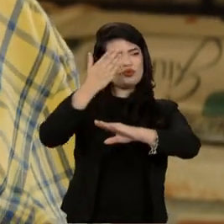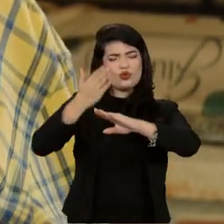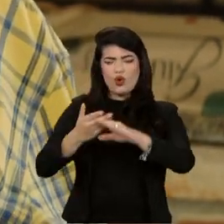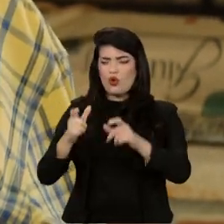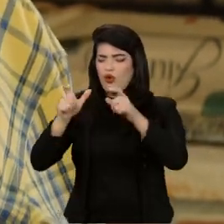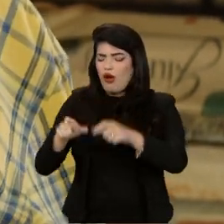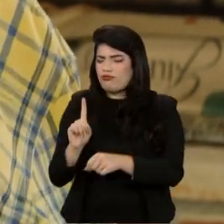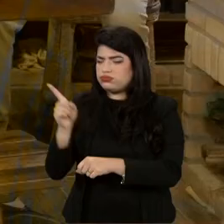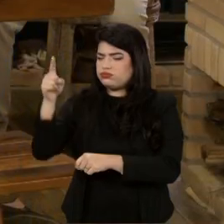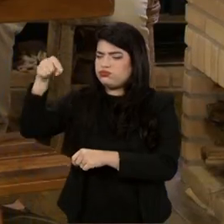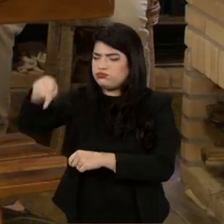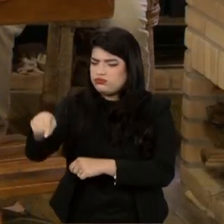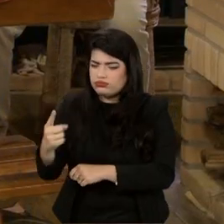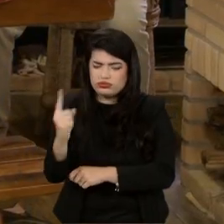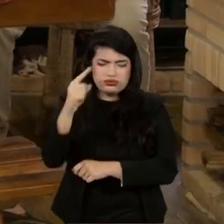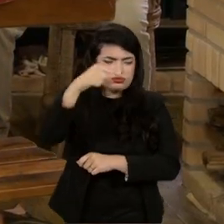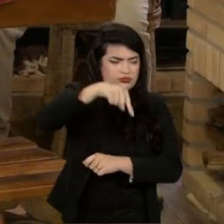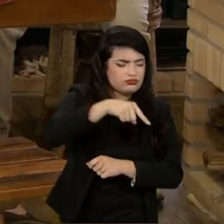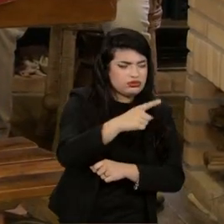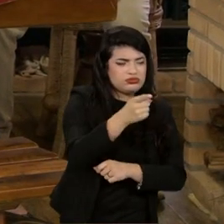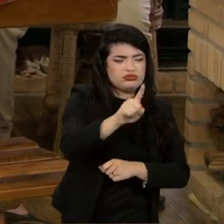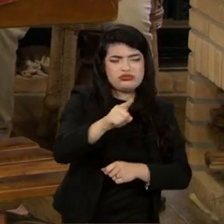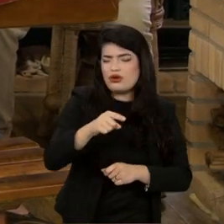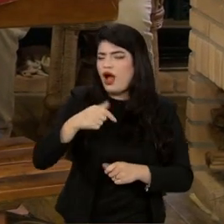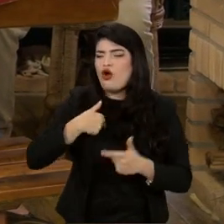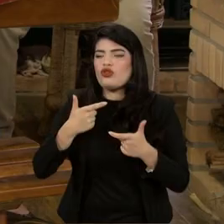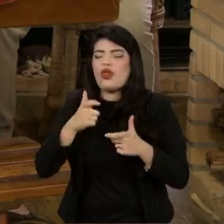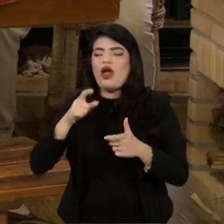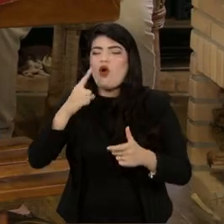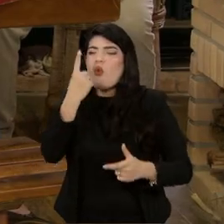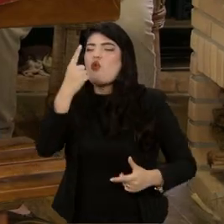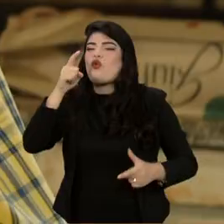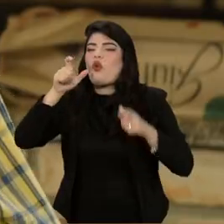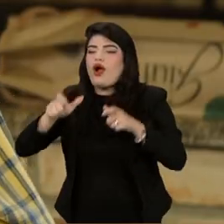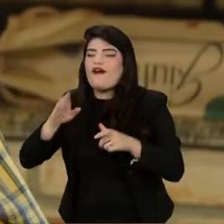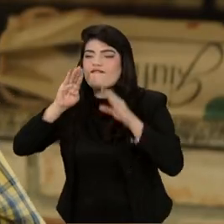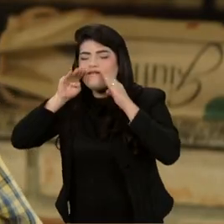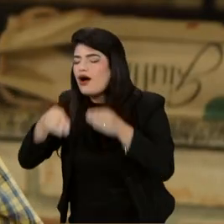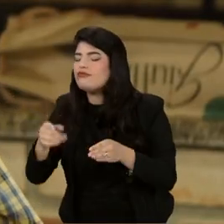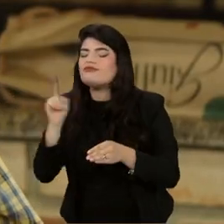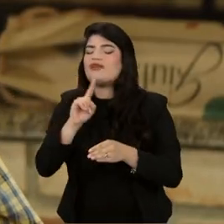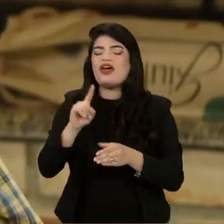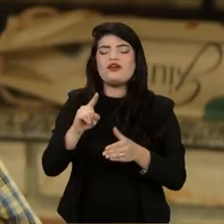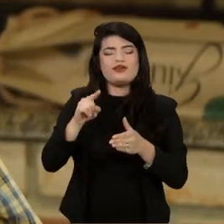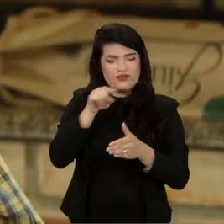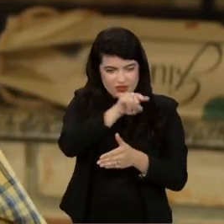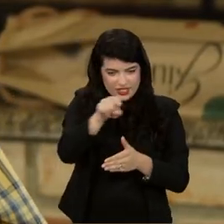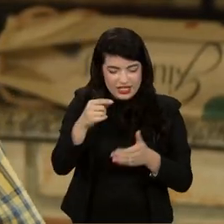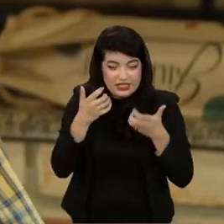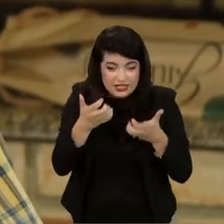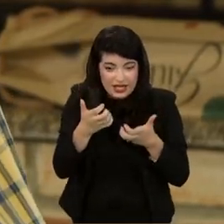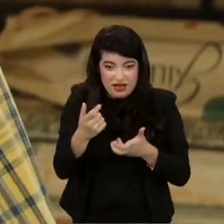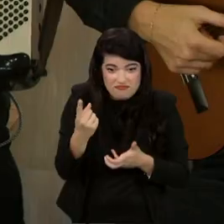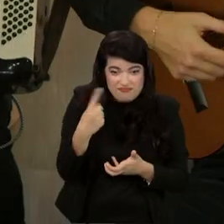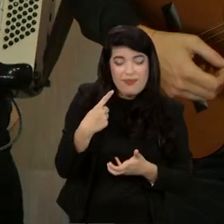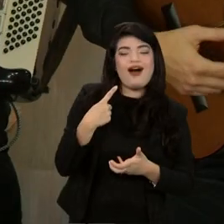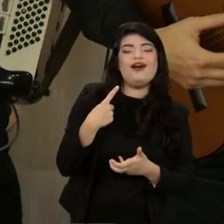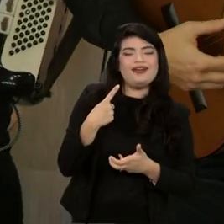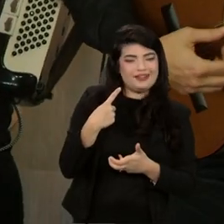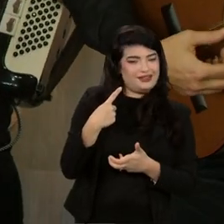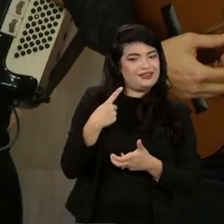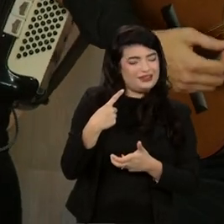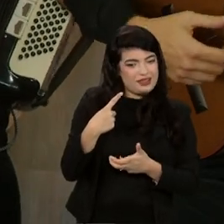pro outro, eu não tenho paradeiro. Quem quiser ser meu patrão,